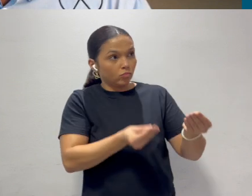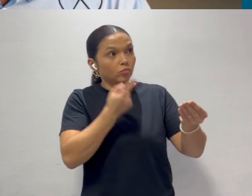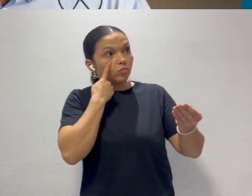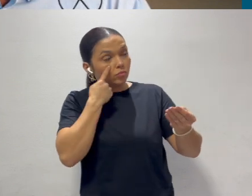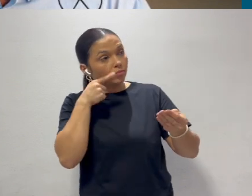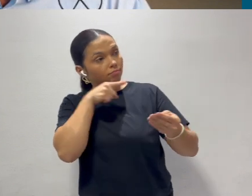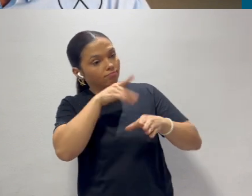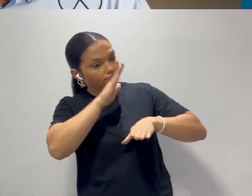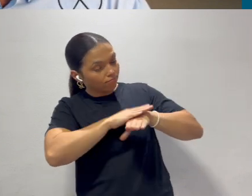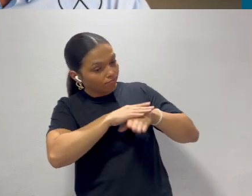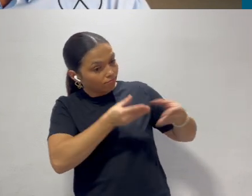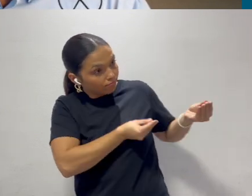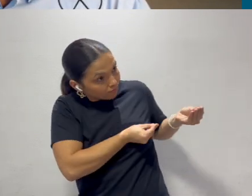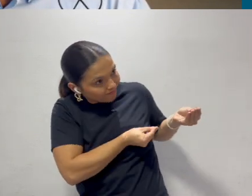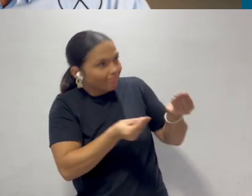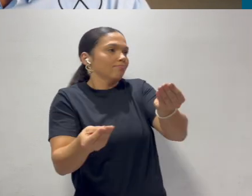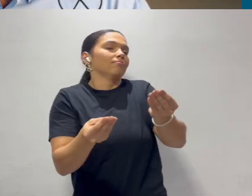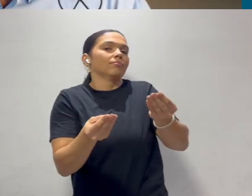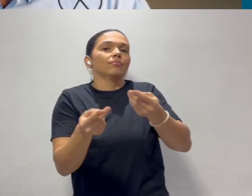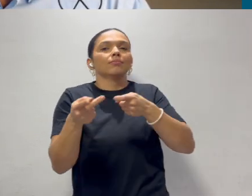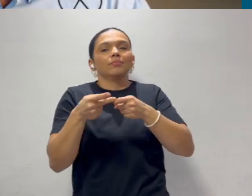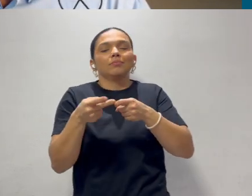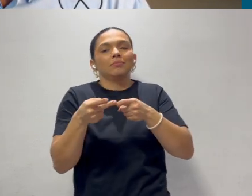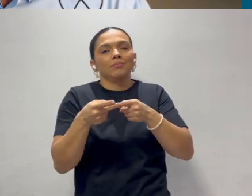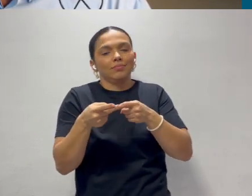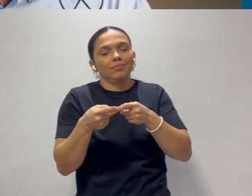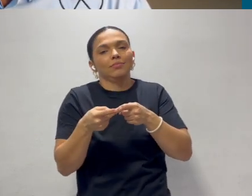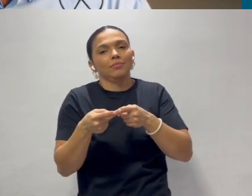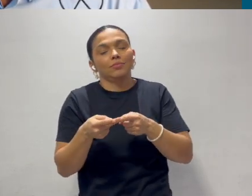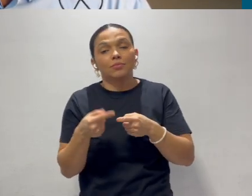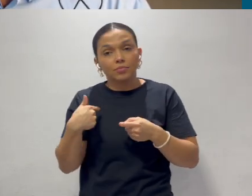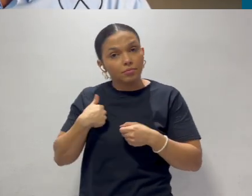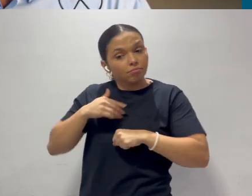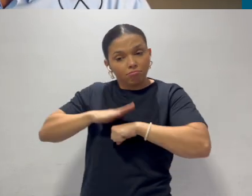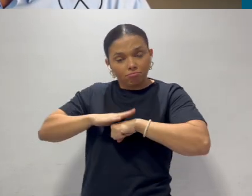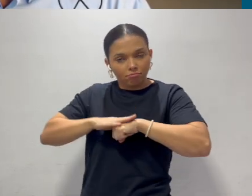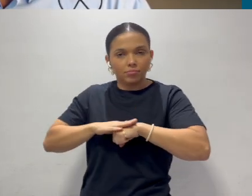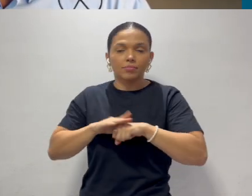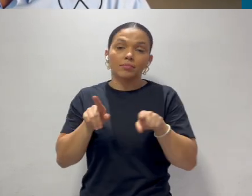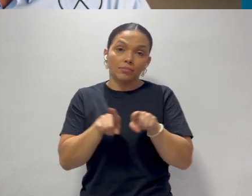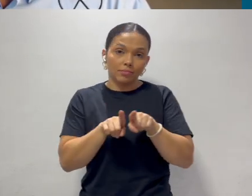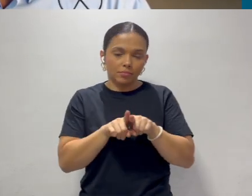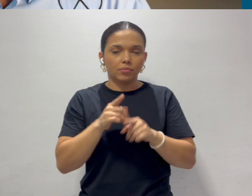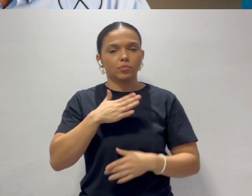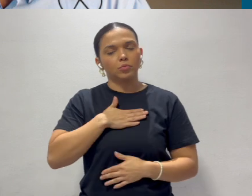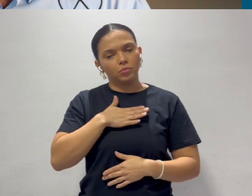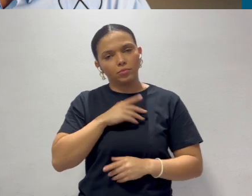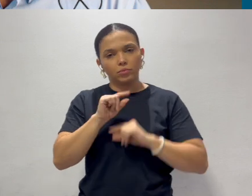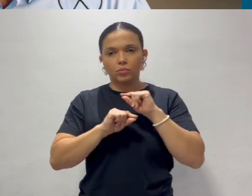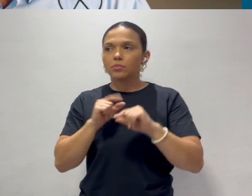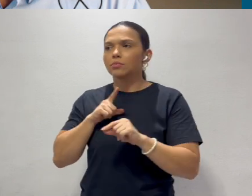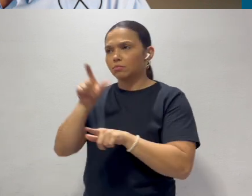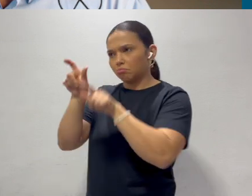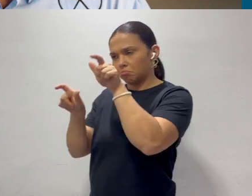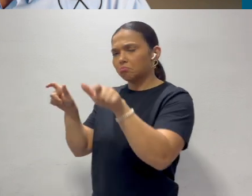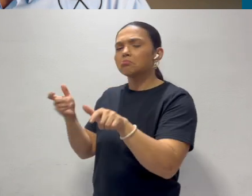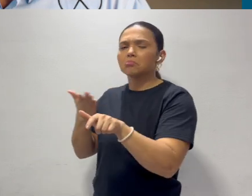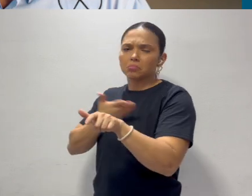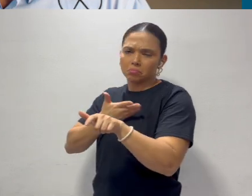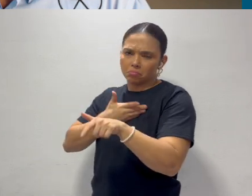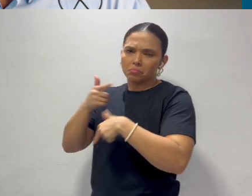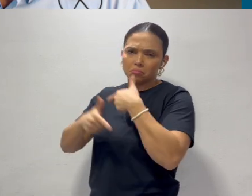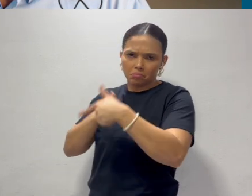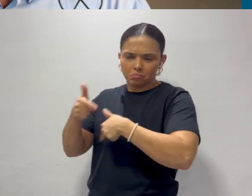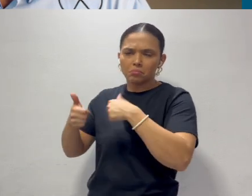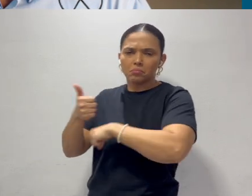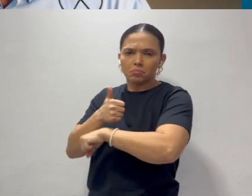senhor vai apresentar esta documentação aqui. E uma coisa muito interessante, comigo, assim, tem alguns colegas que fazem o